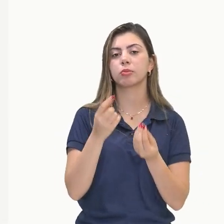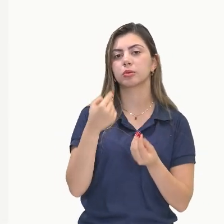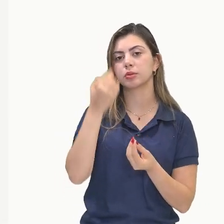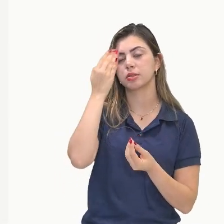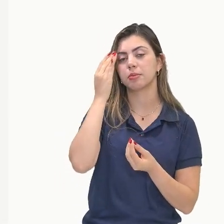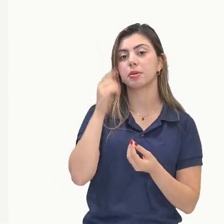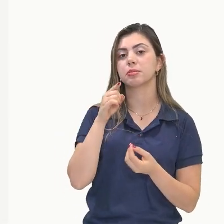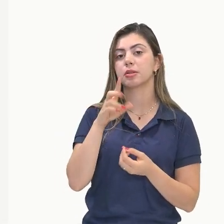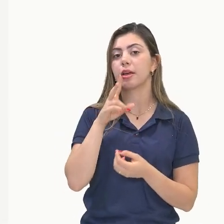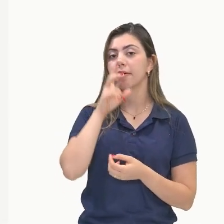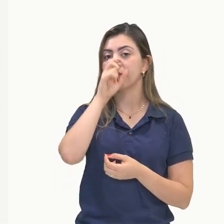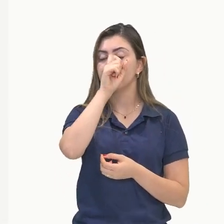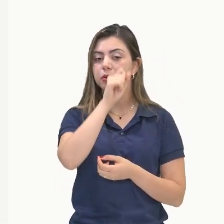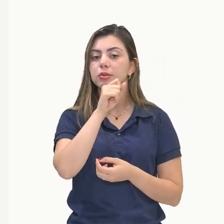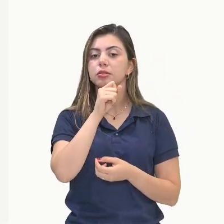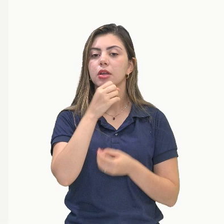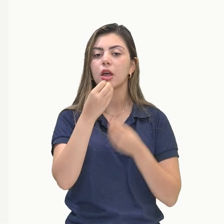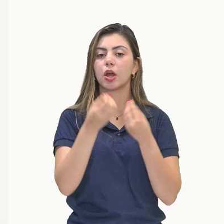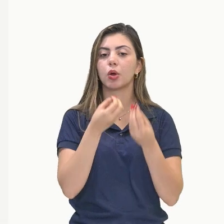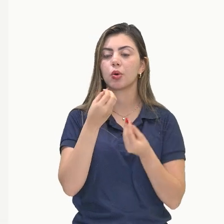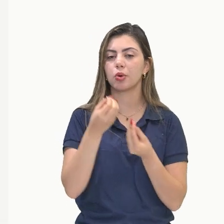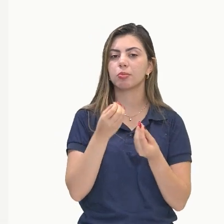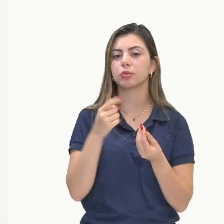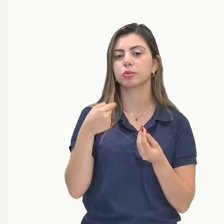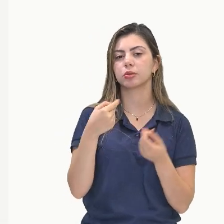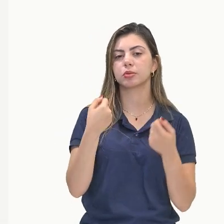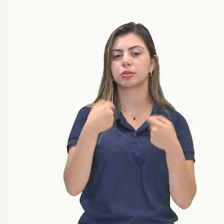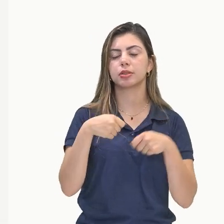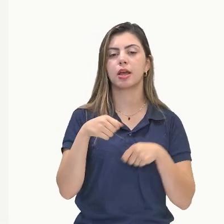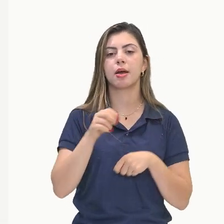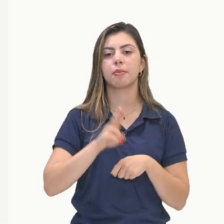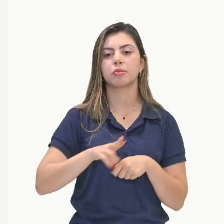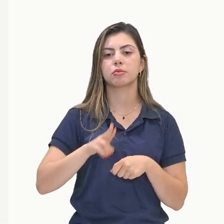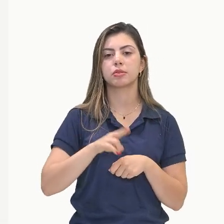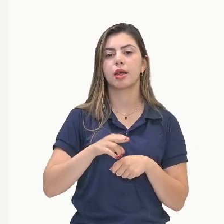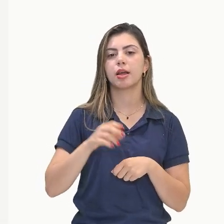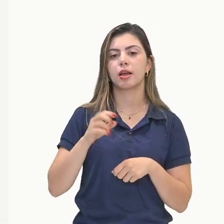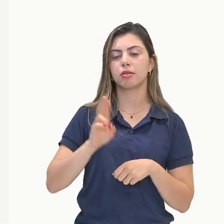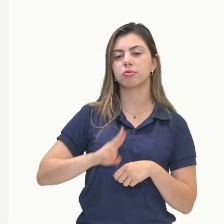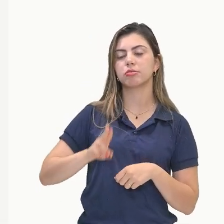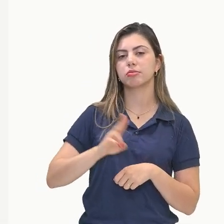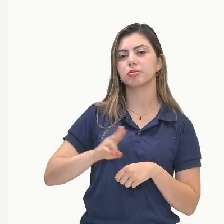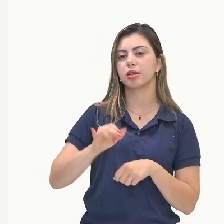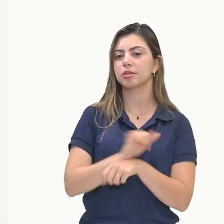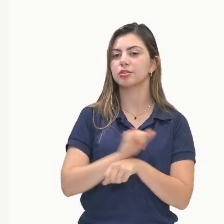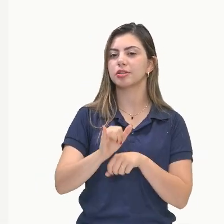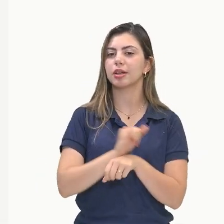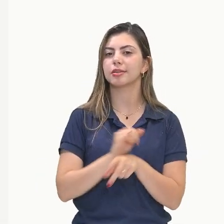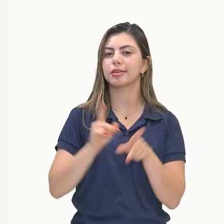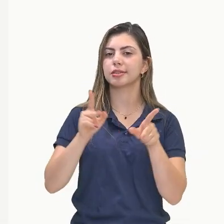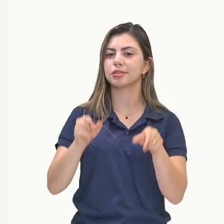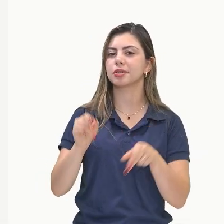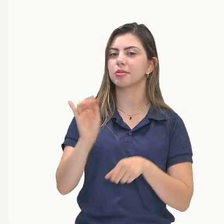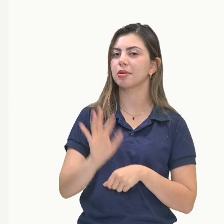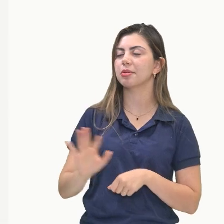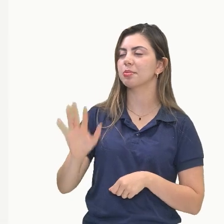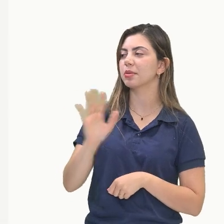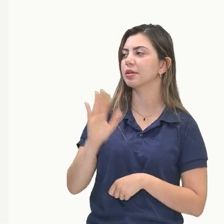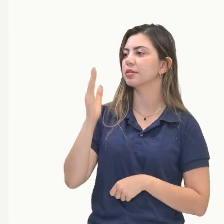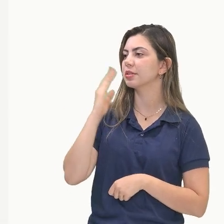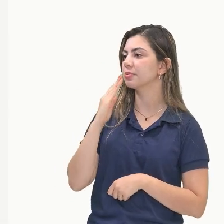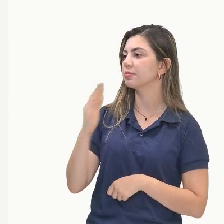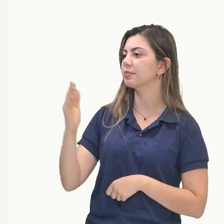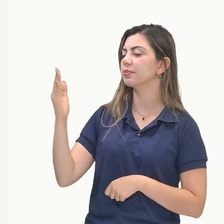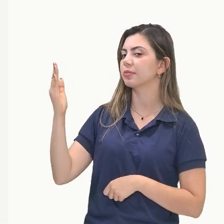vetor, a direção e o sentido da força magnética é dado pela regra da mão esquerda. Aí está a figura com a regra da mão esquerda.